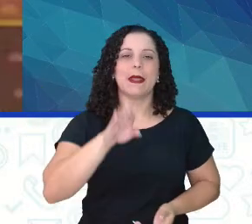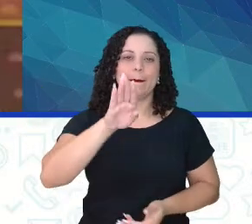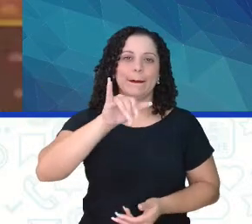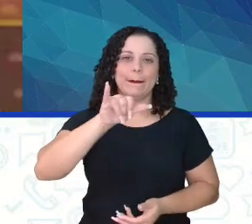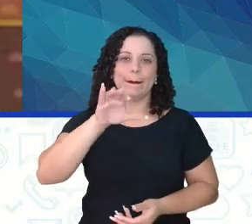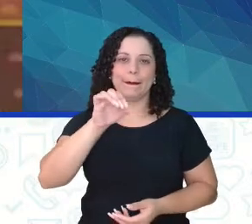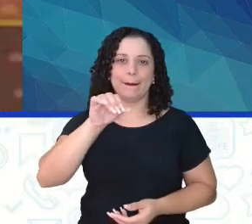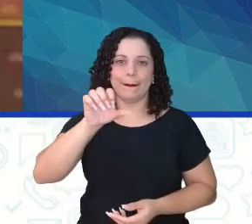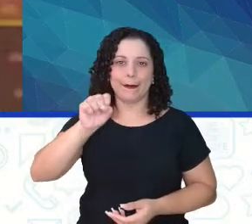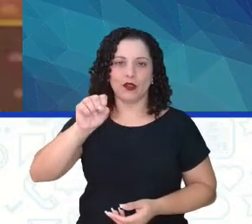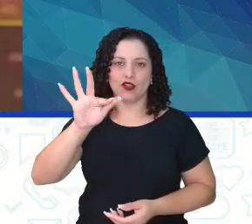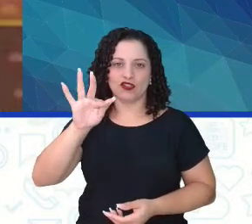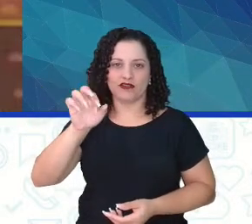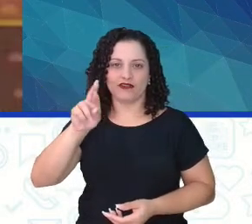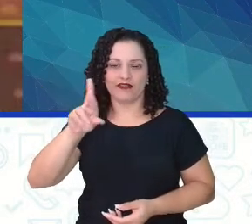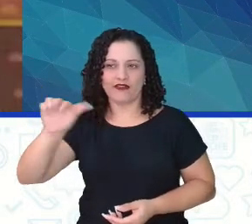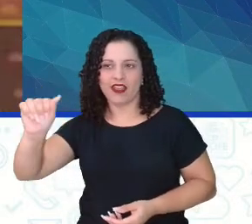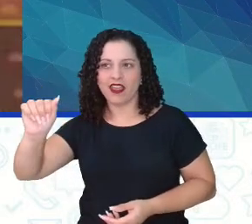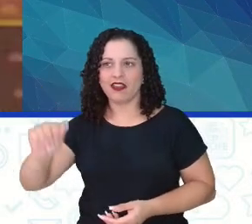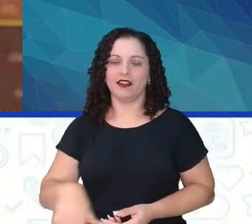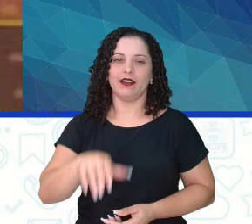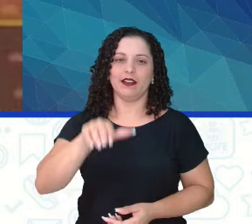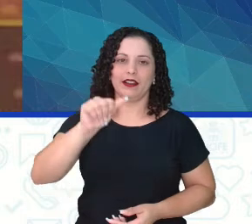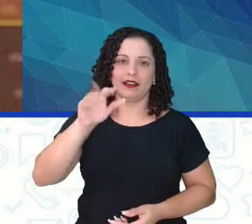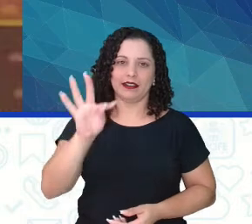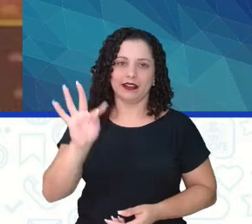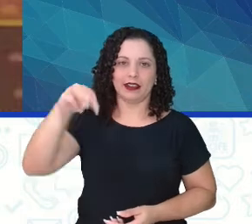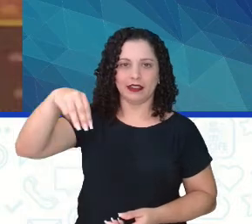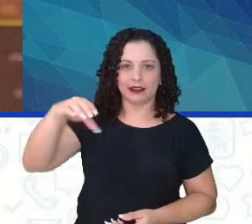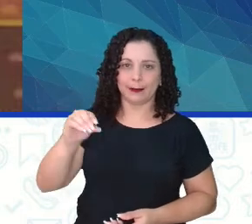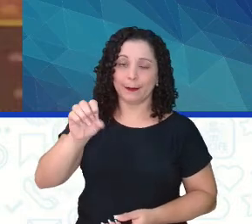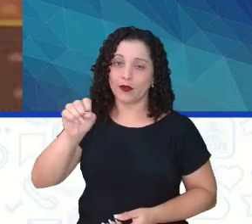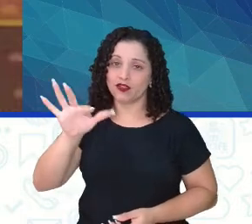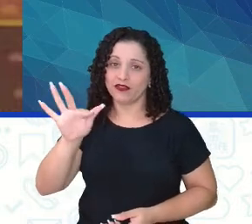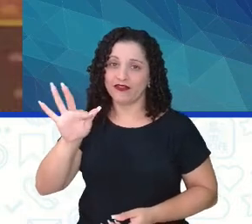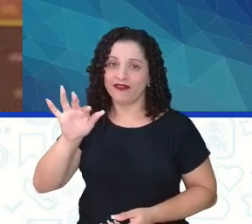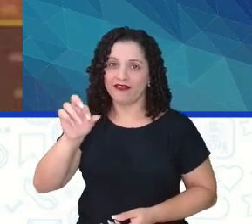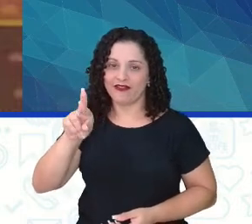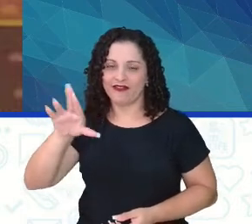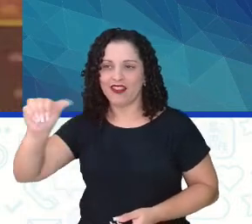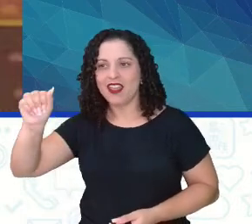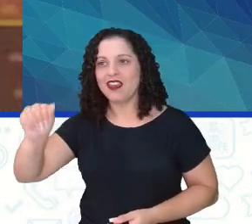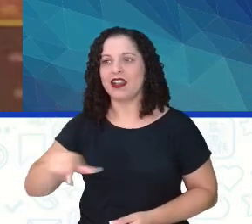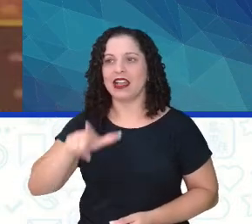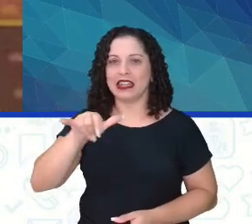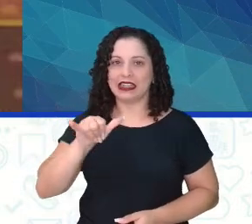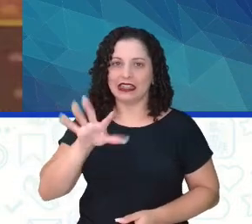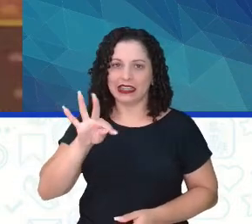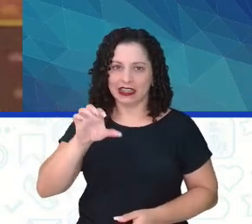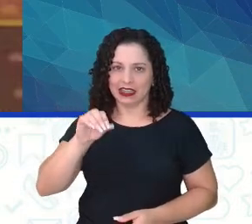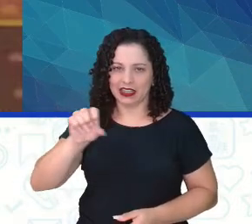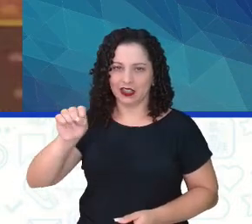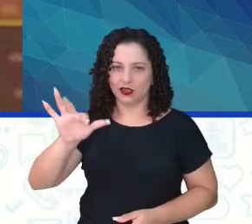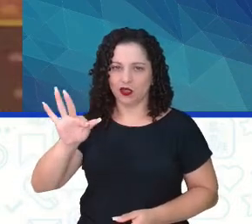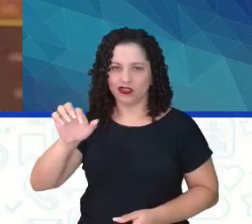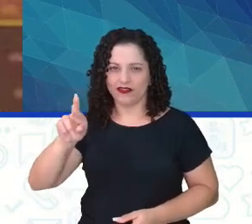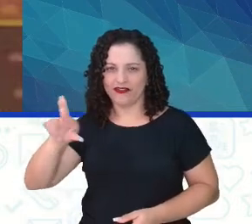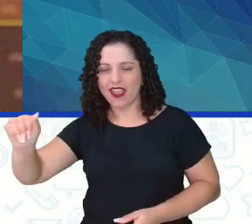bio, átomo, lito, hidro, que quer dizer alguma coisa. E vejam que a terminação é em